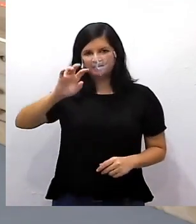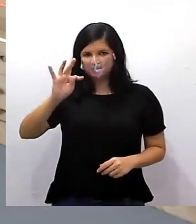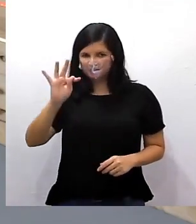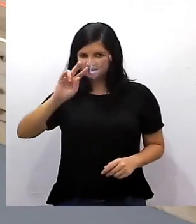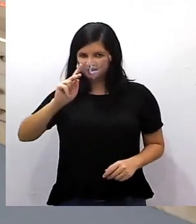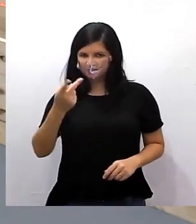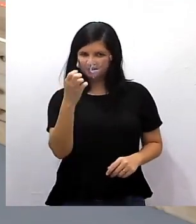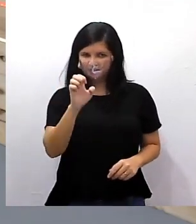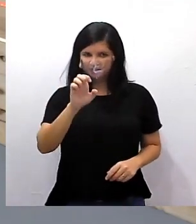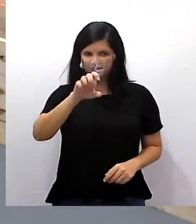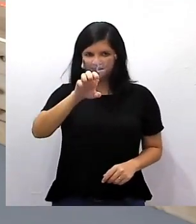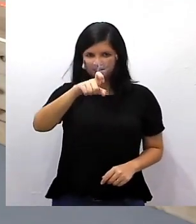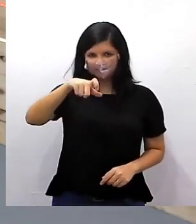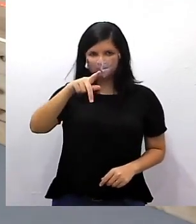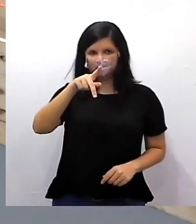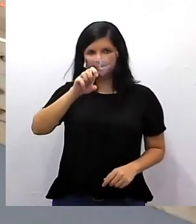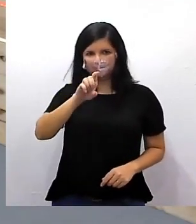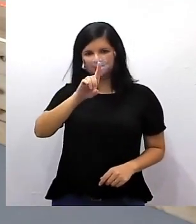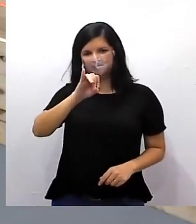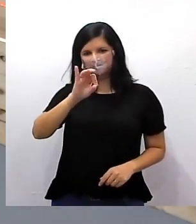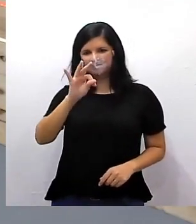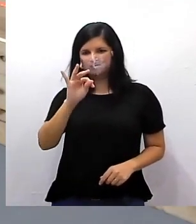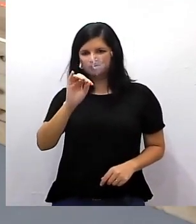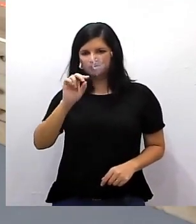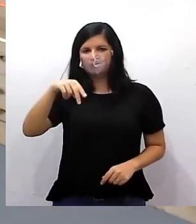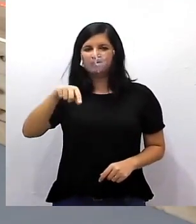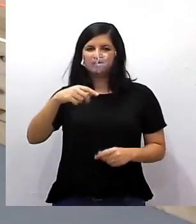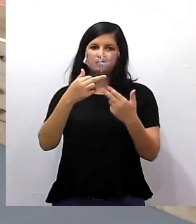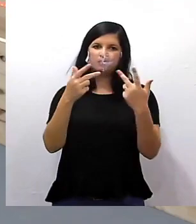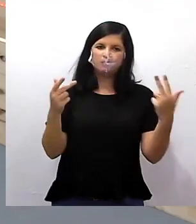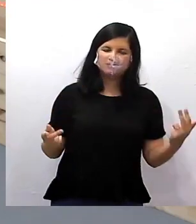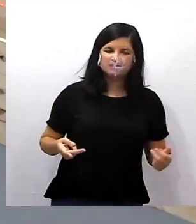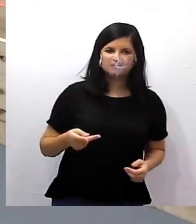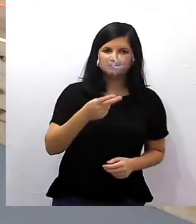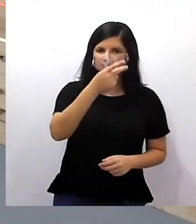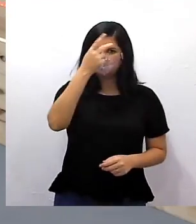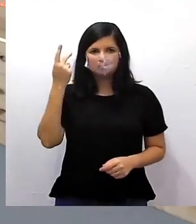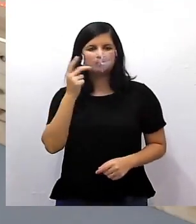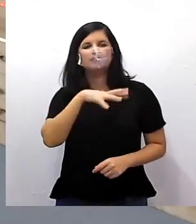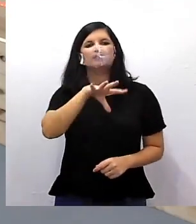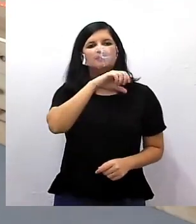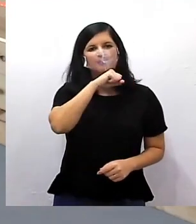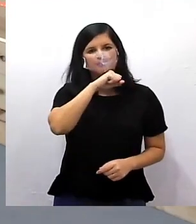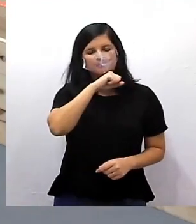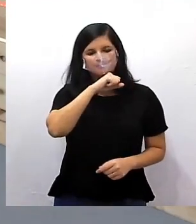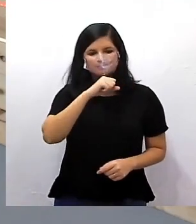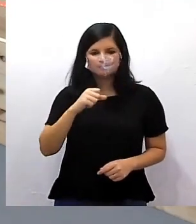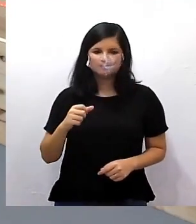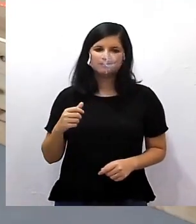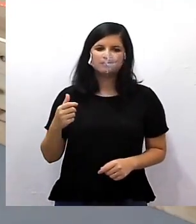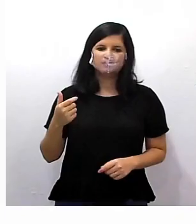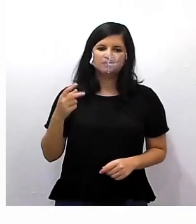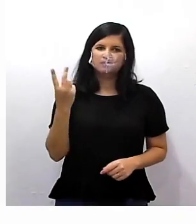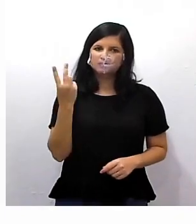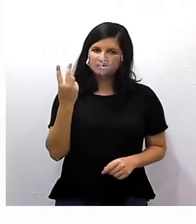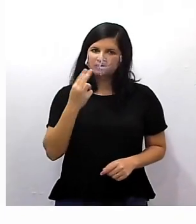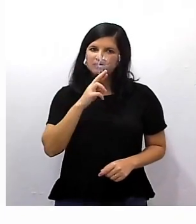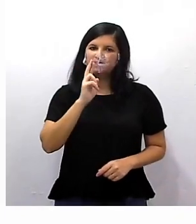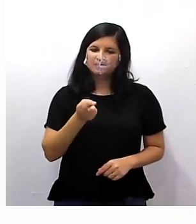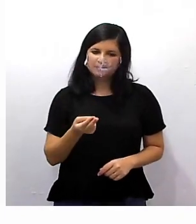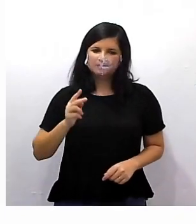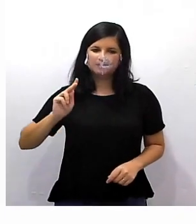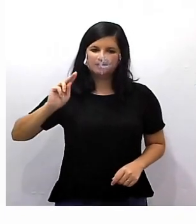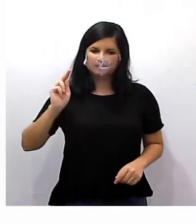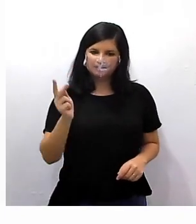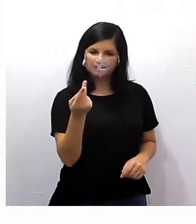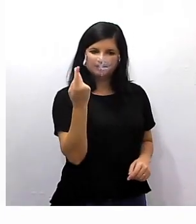corresponde ao pronome it, para coisas e animais no singular. Lembra disso? Então, opa, número 2, a resposta vai ser